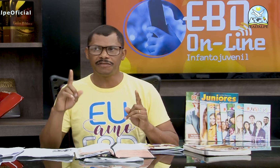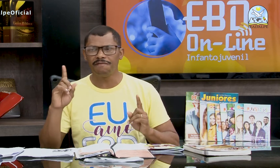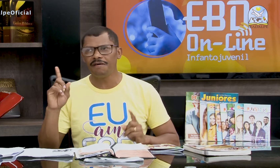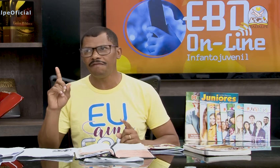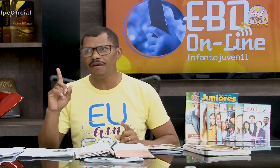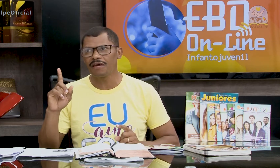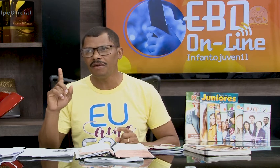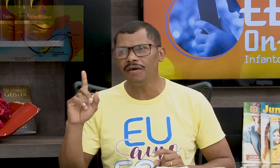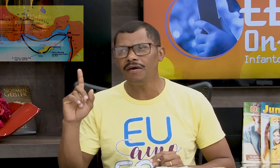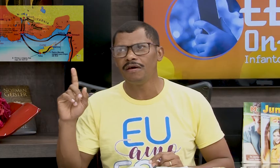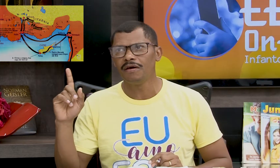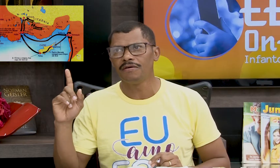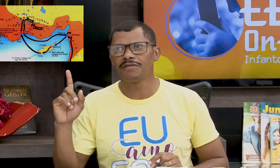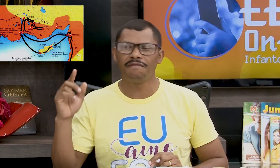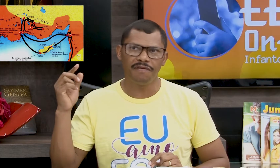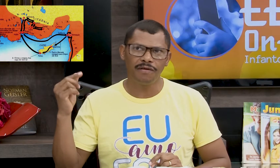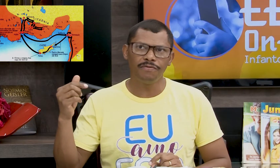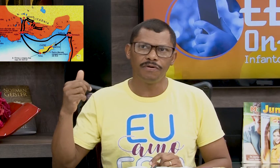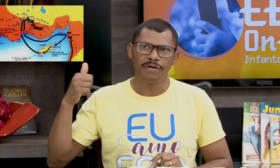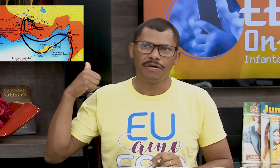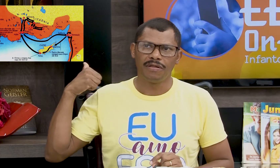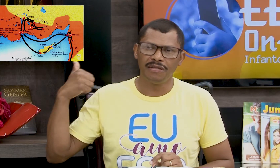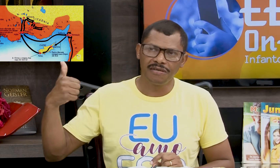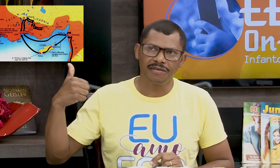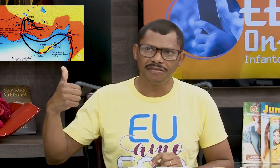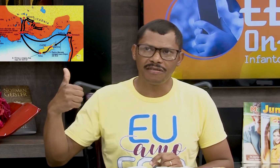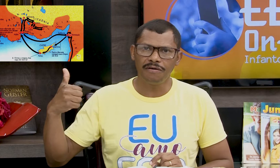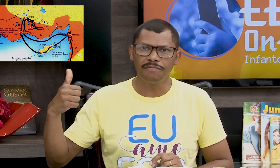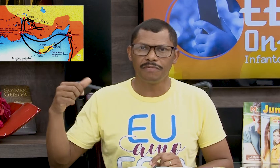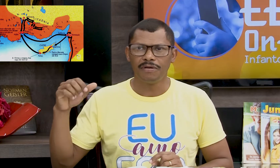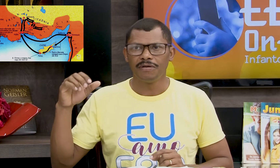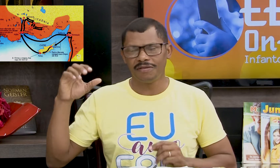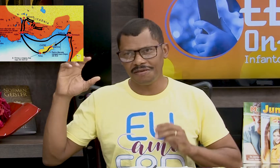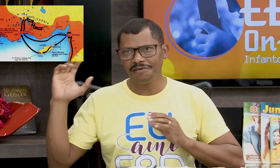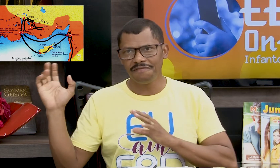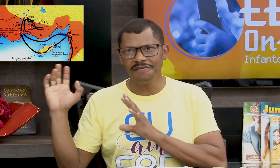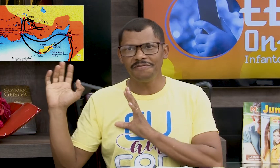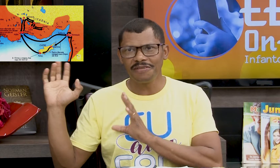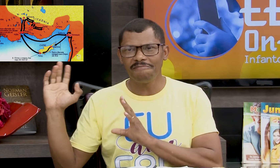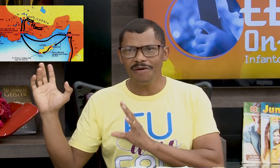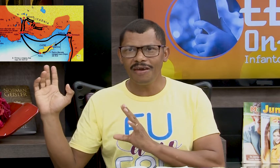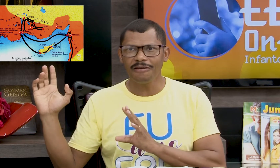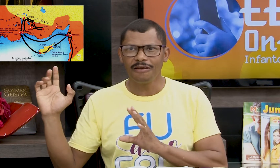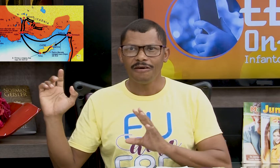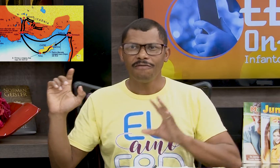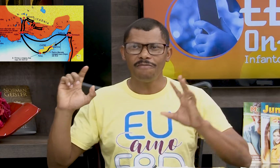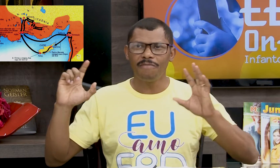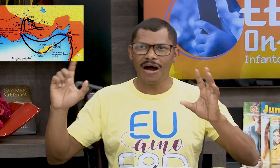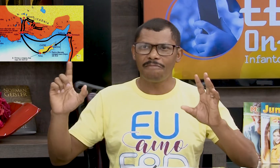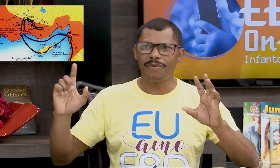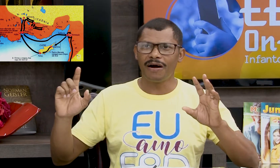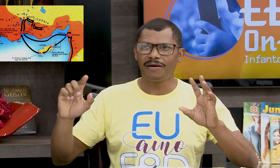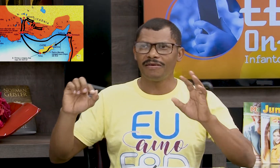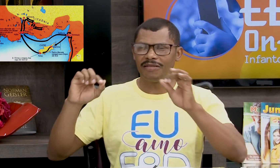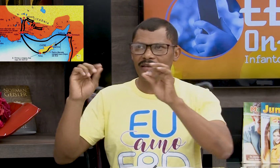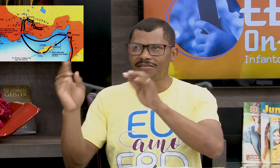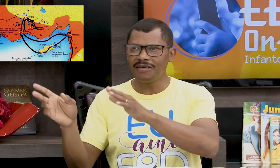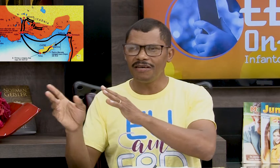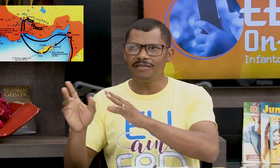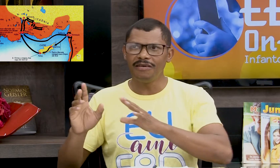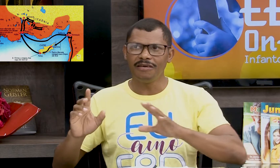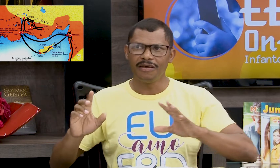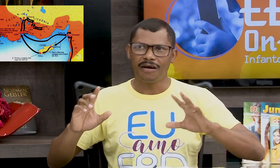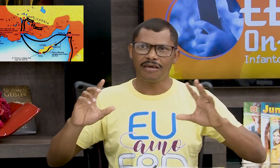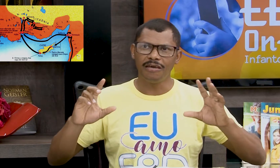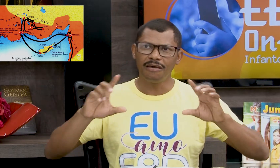interessante você vai ver aqui está vendo na descrição deste vídeo também o mapa